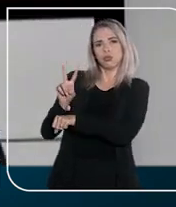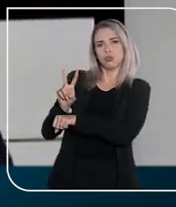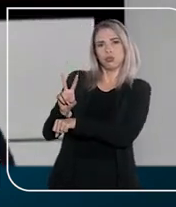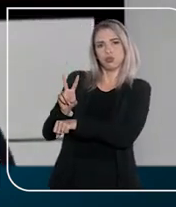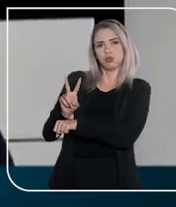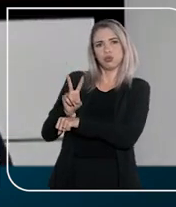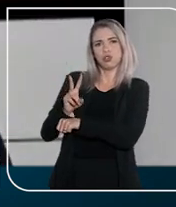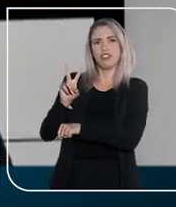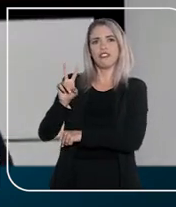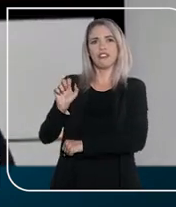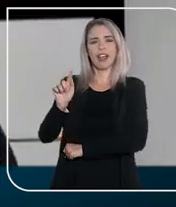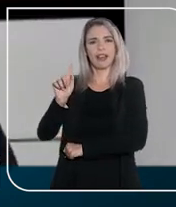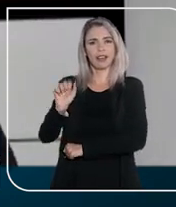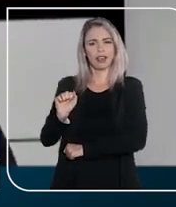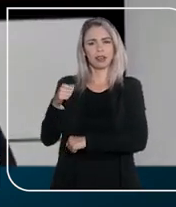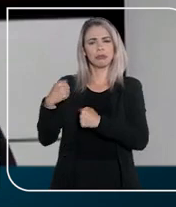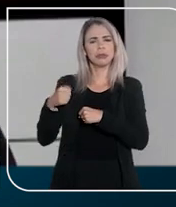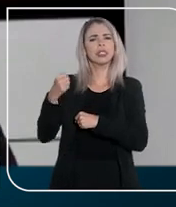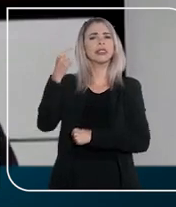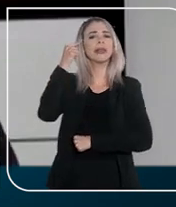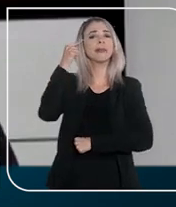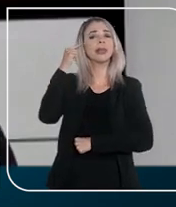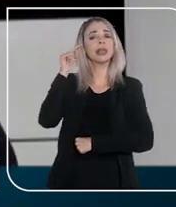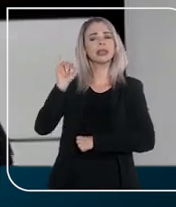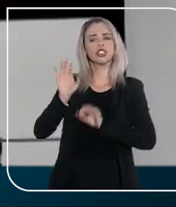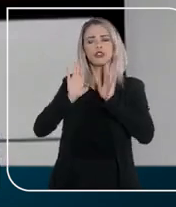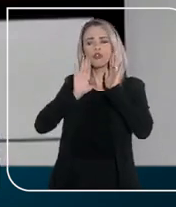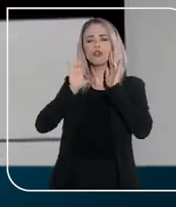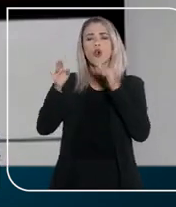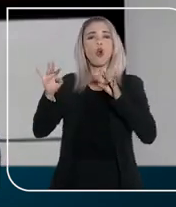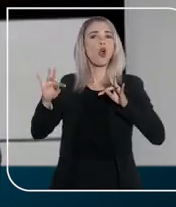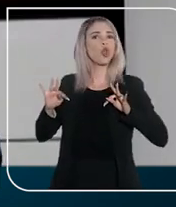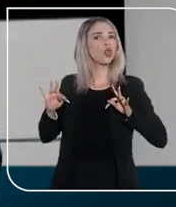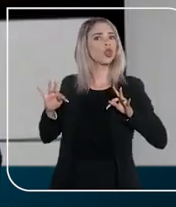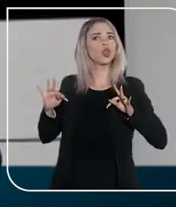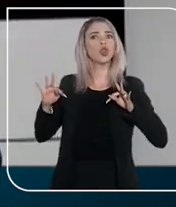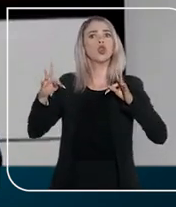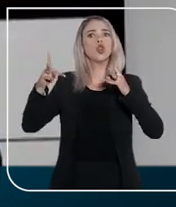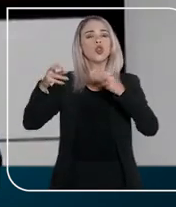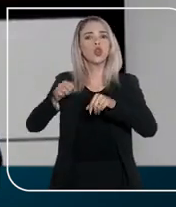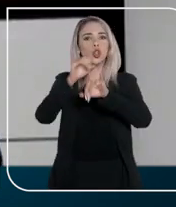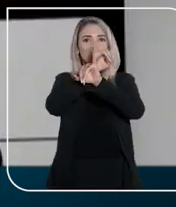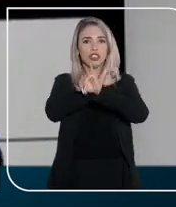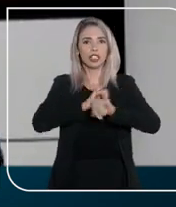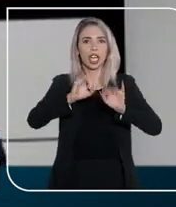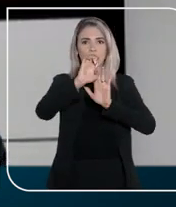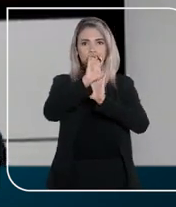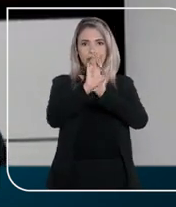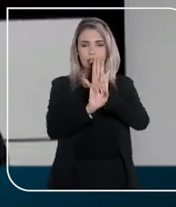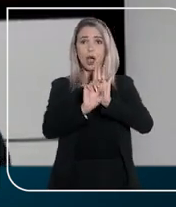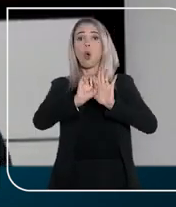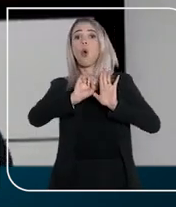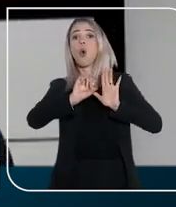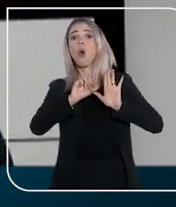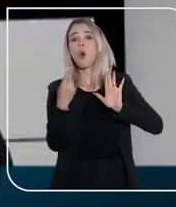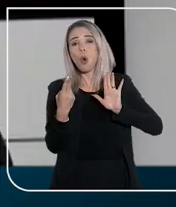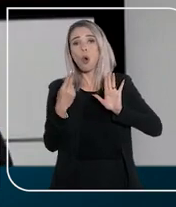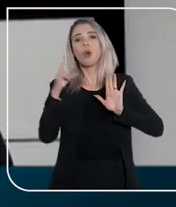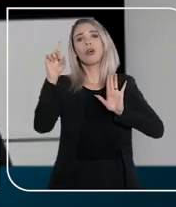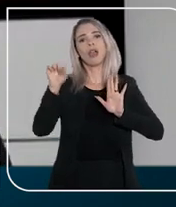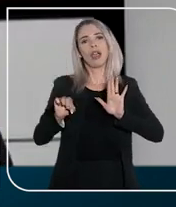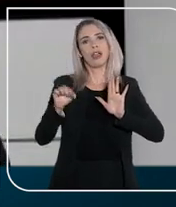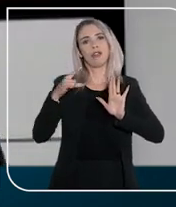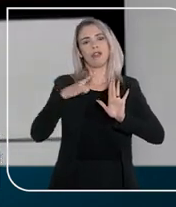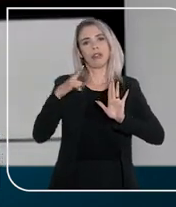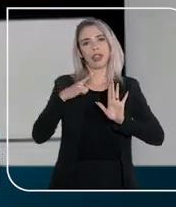vagas, nós temos que discutir se essas vagas vão incidir sobre todas aquelas ofertadas no edital ou se essas vagas vão